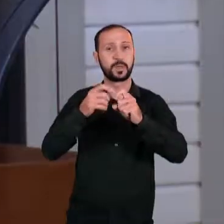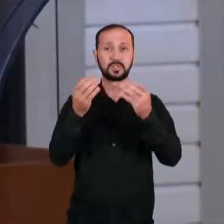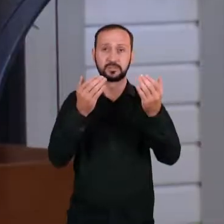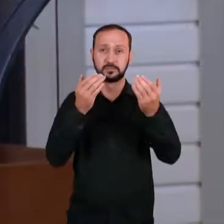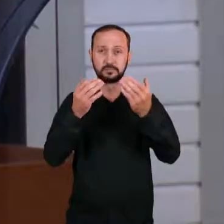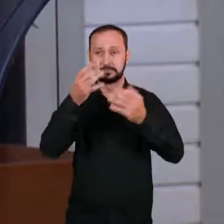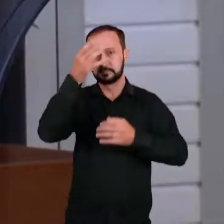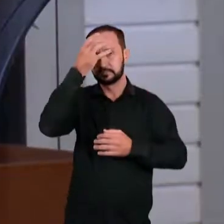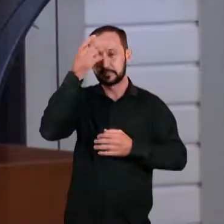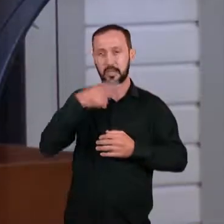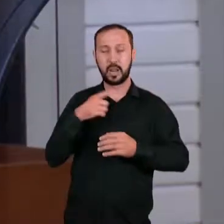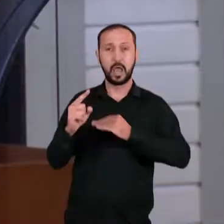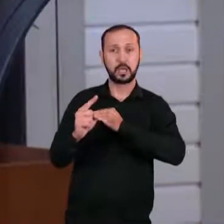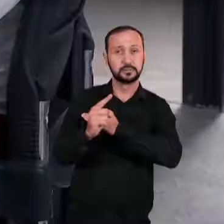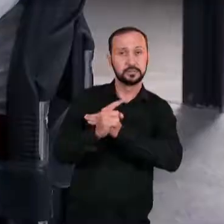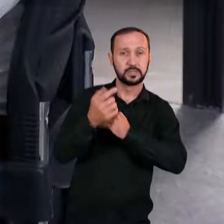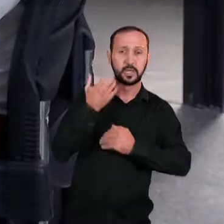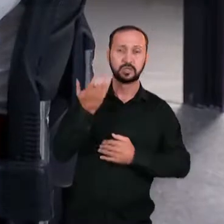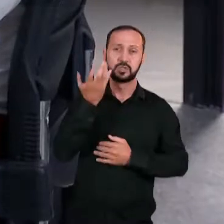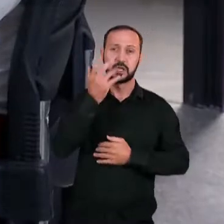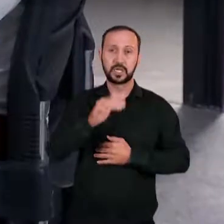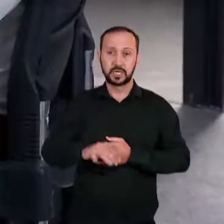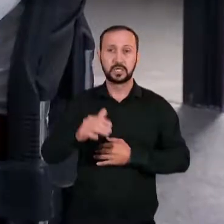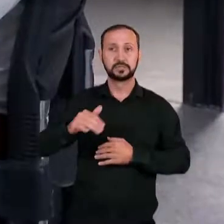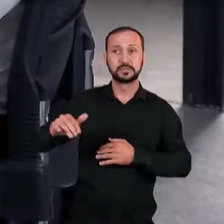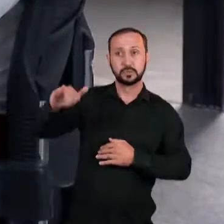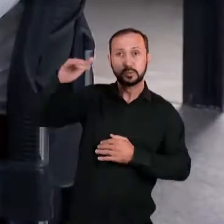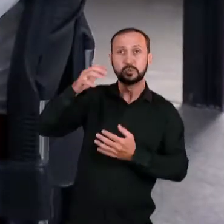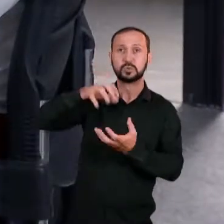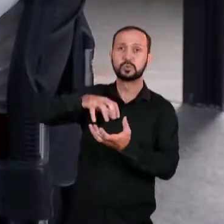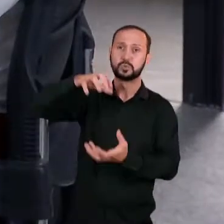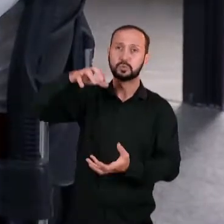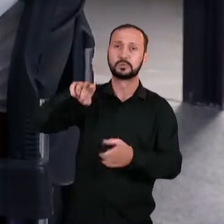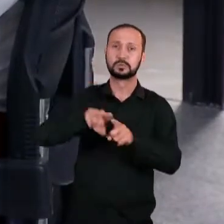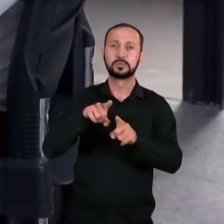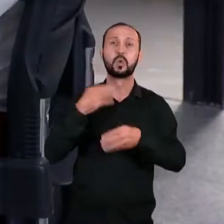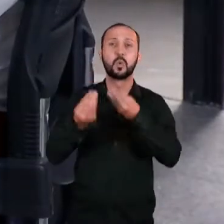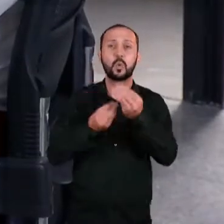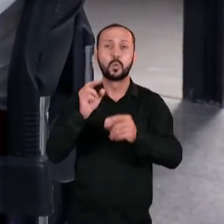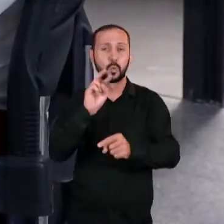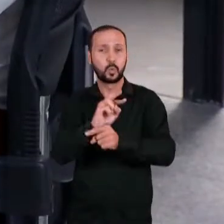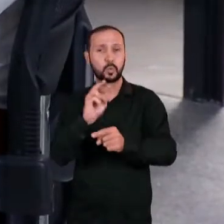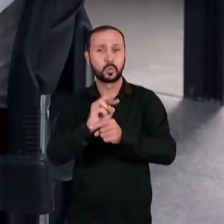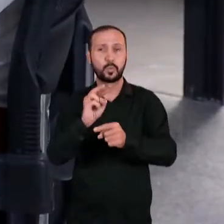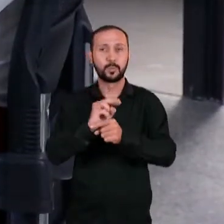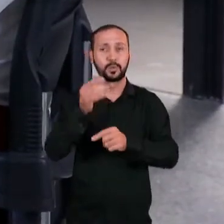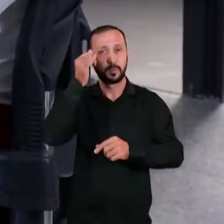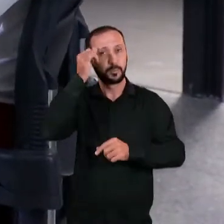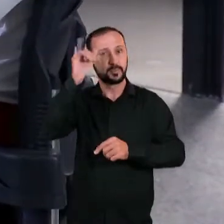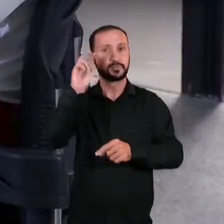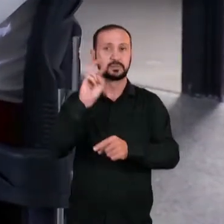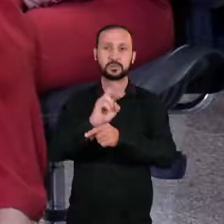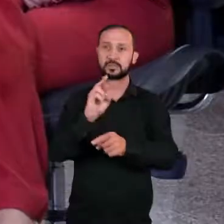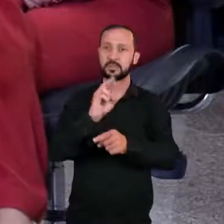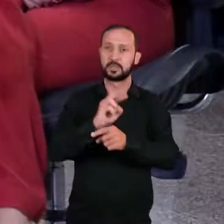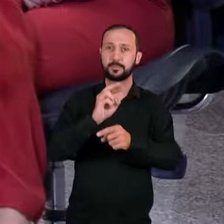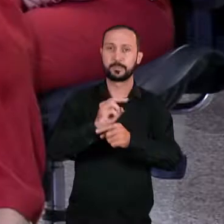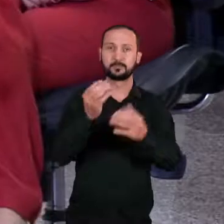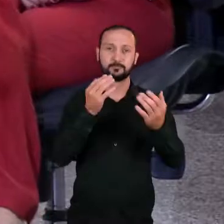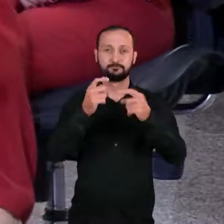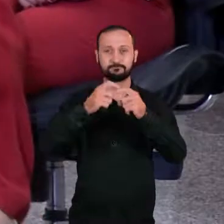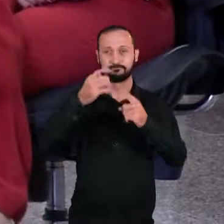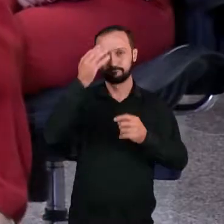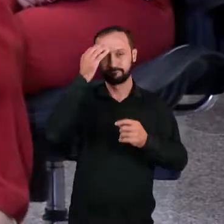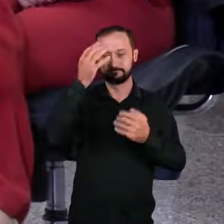Ela atende adultos e idosos e trabalha na promoção, prevenção e tratamentos psiquiátricos. Seja